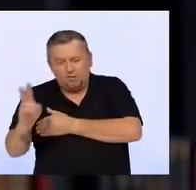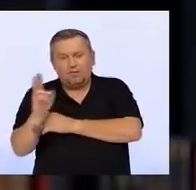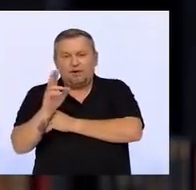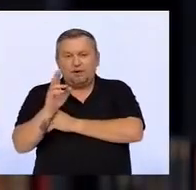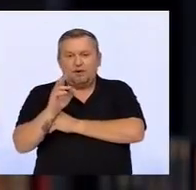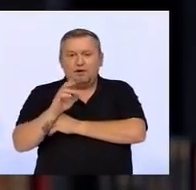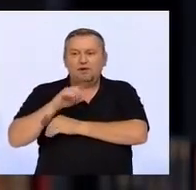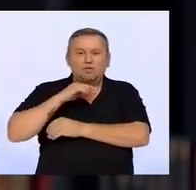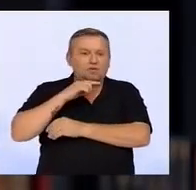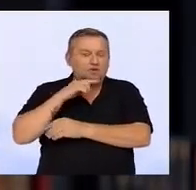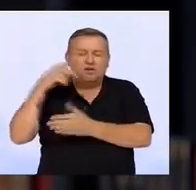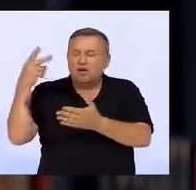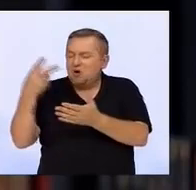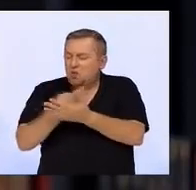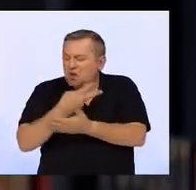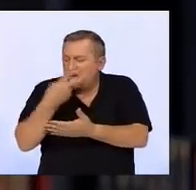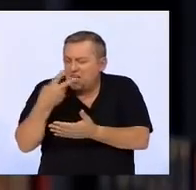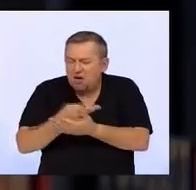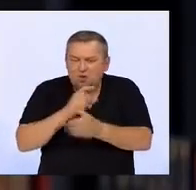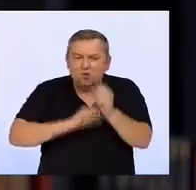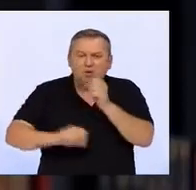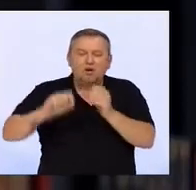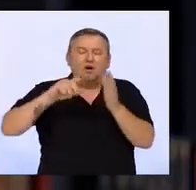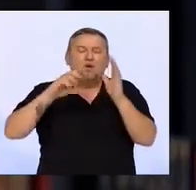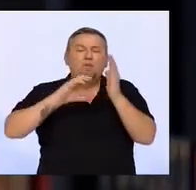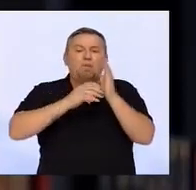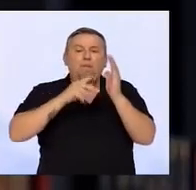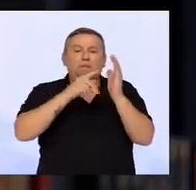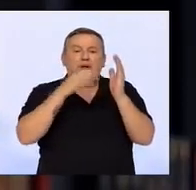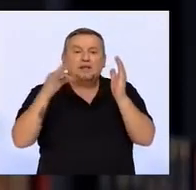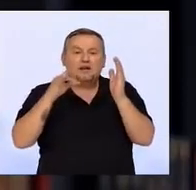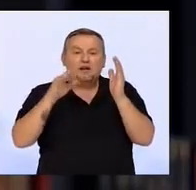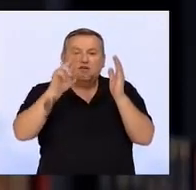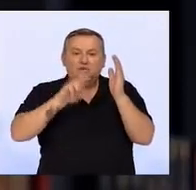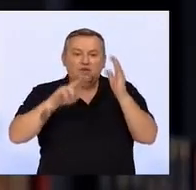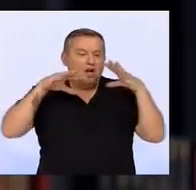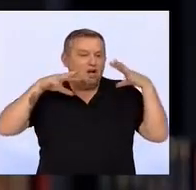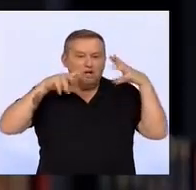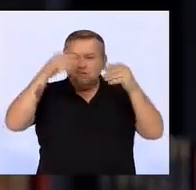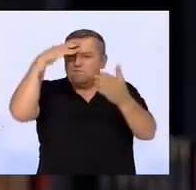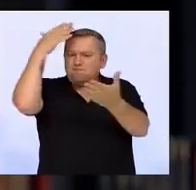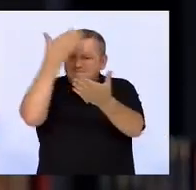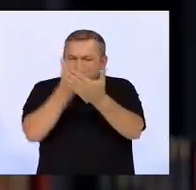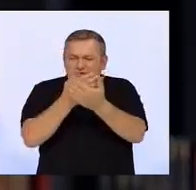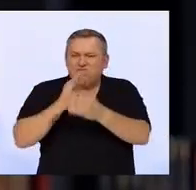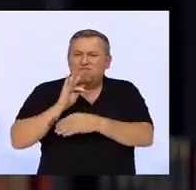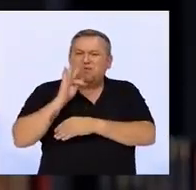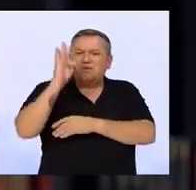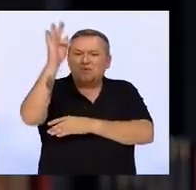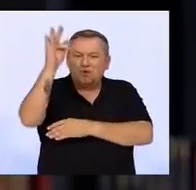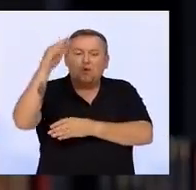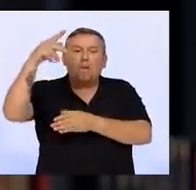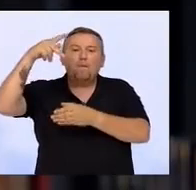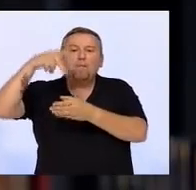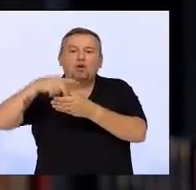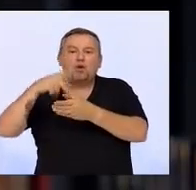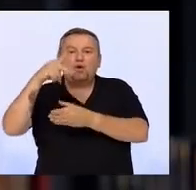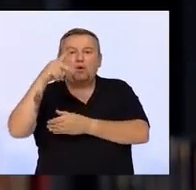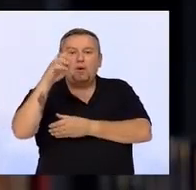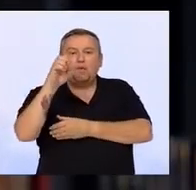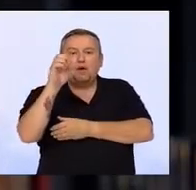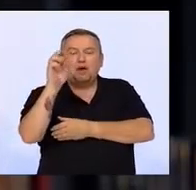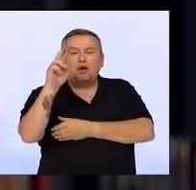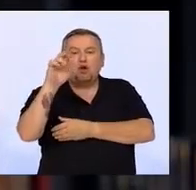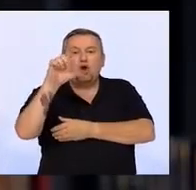um tremendo erro o que a Dilma e que o PT fez de apostar todas as fichas nossas no futuro energético nosso no petróleo. Então,